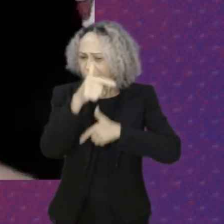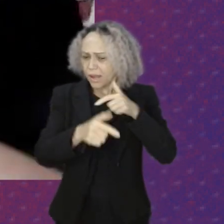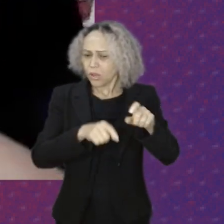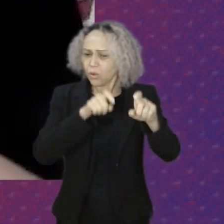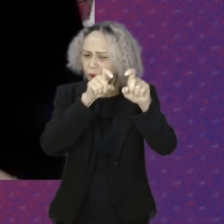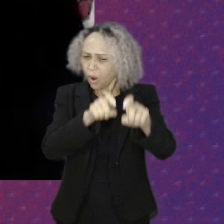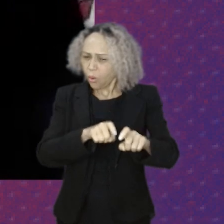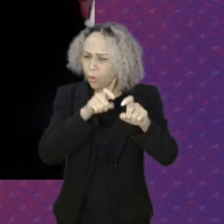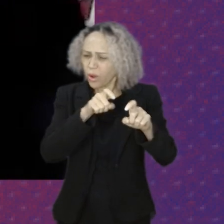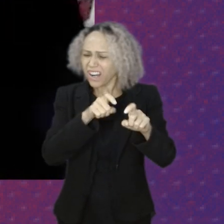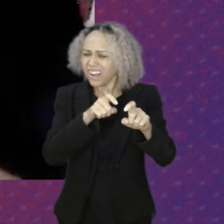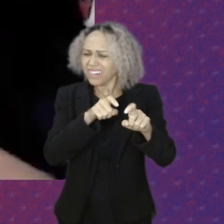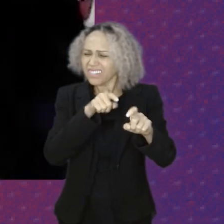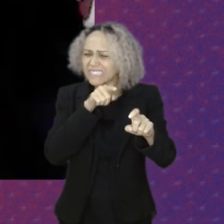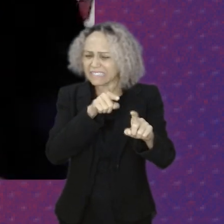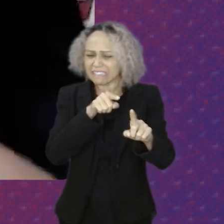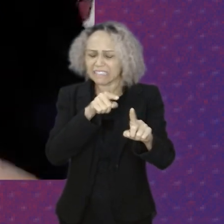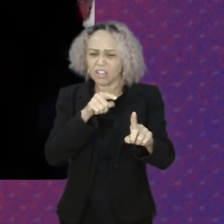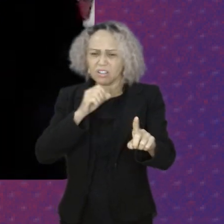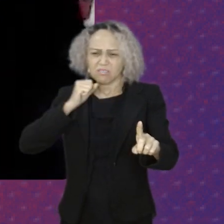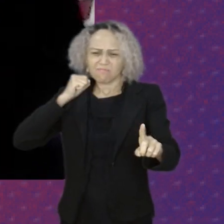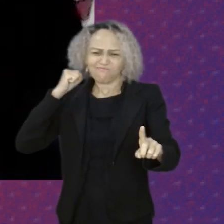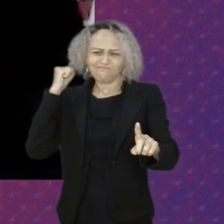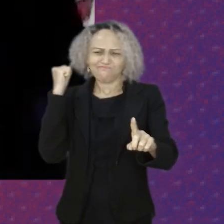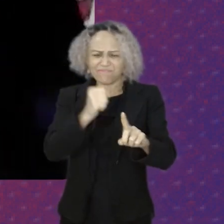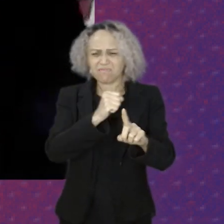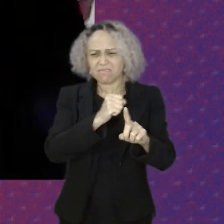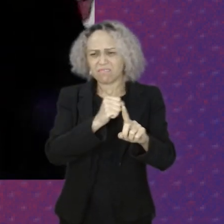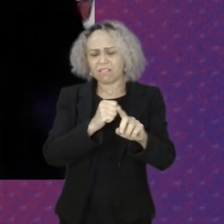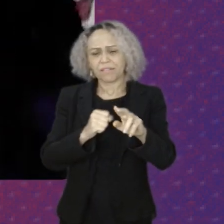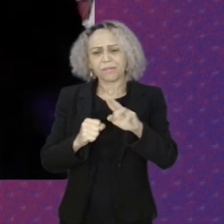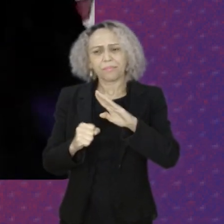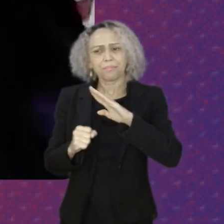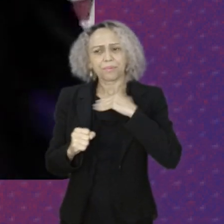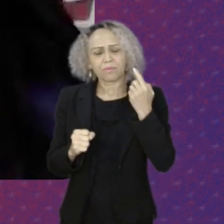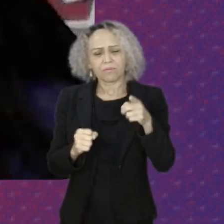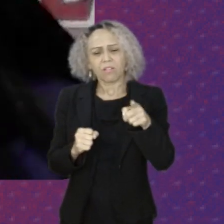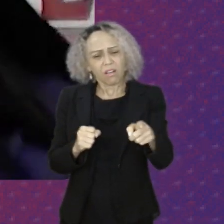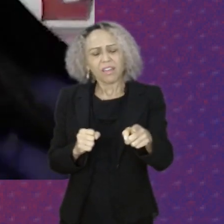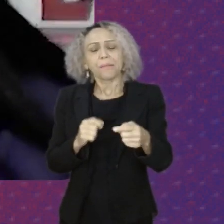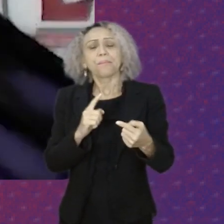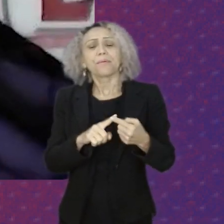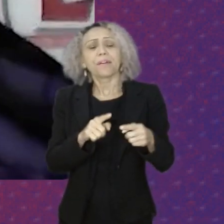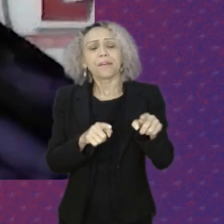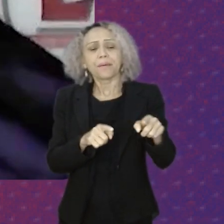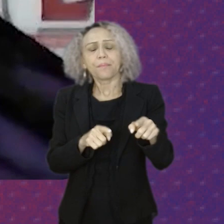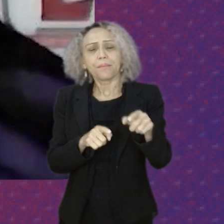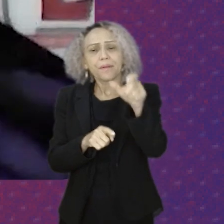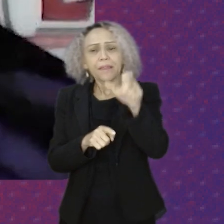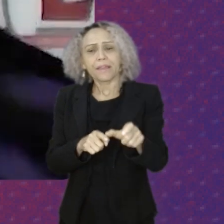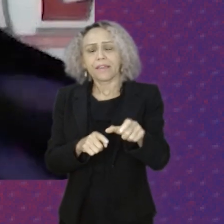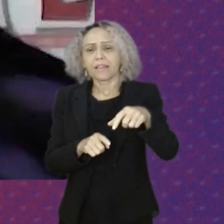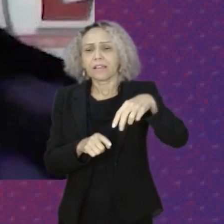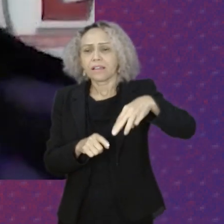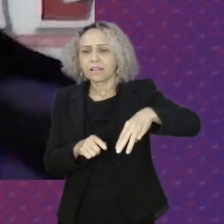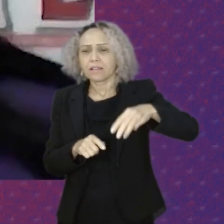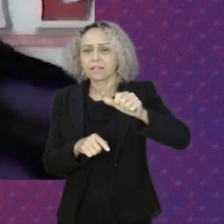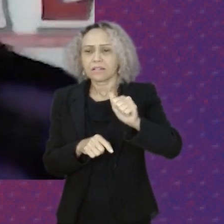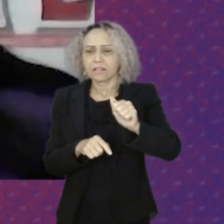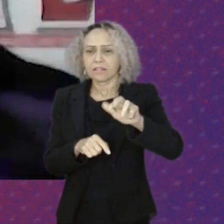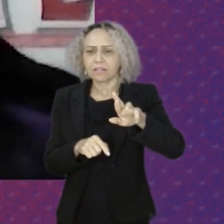que foi assassinada nesse contexto aí da luta pela terra, aí antes,